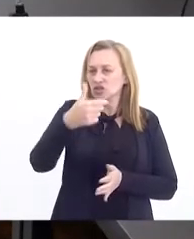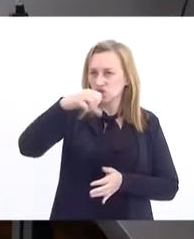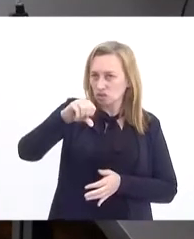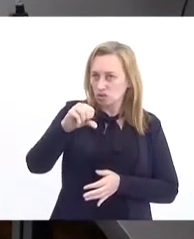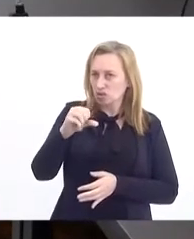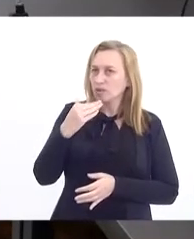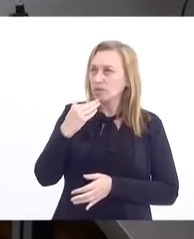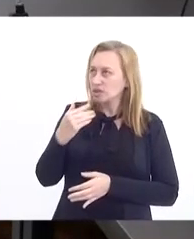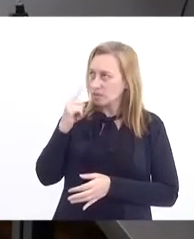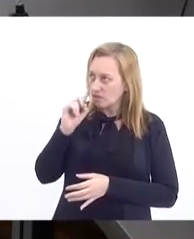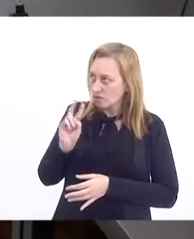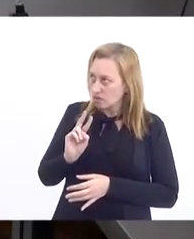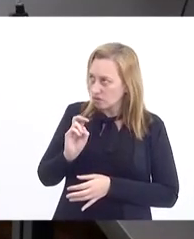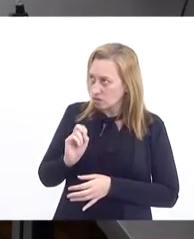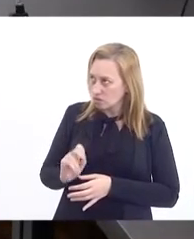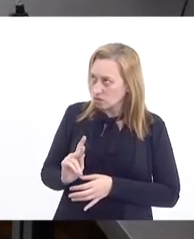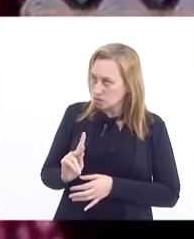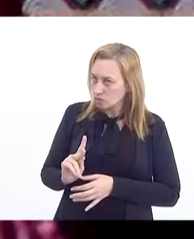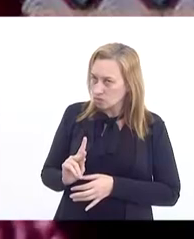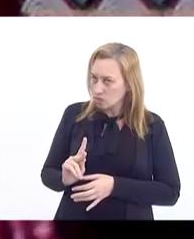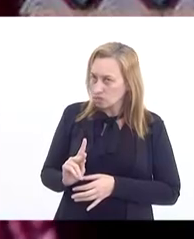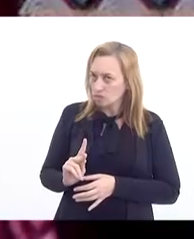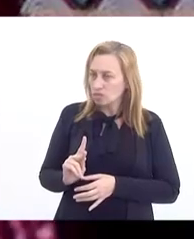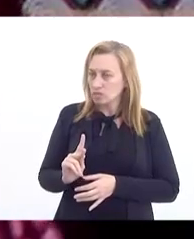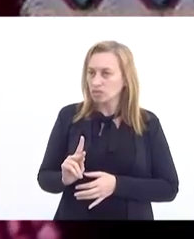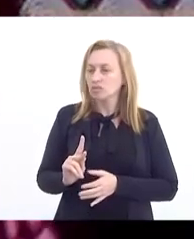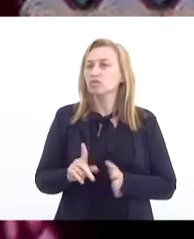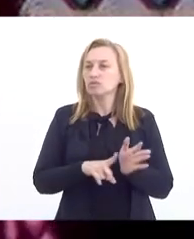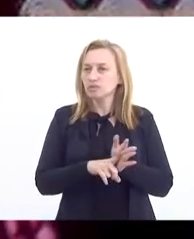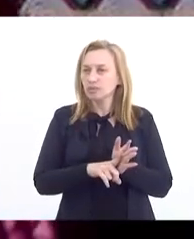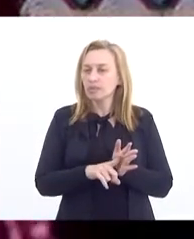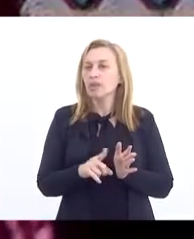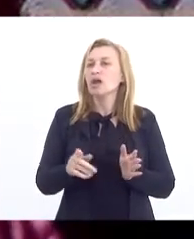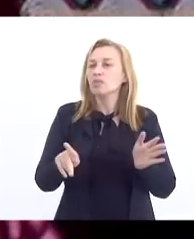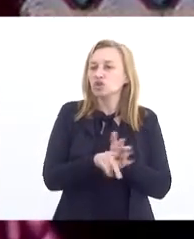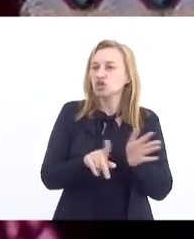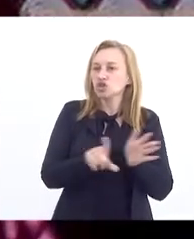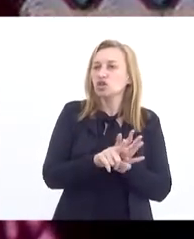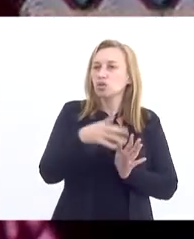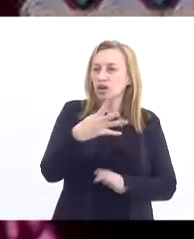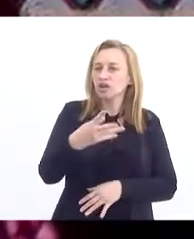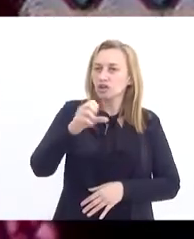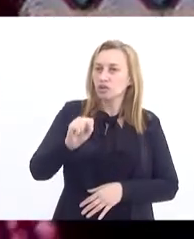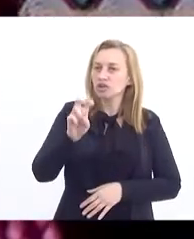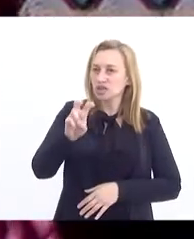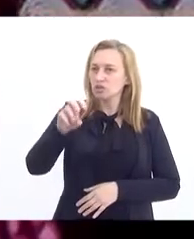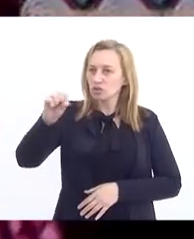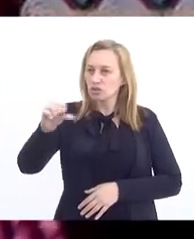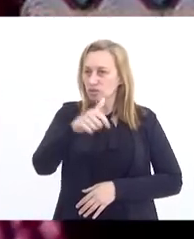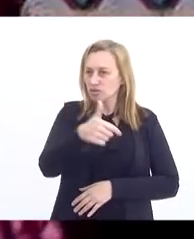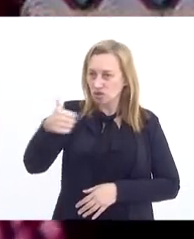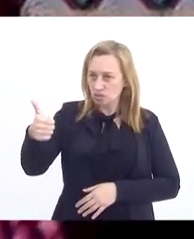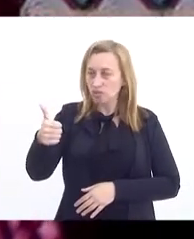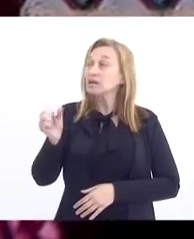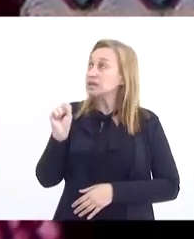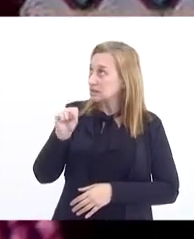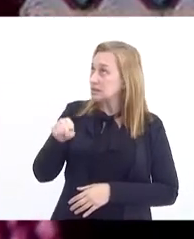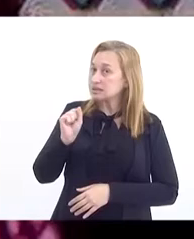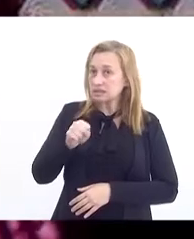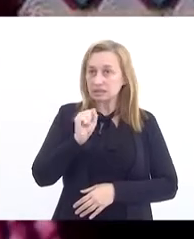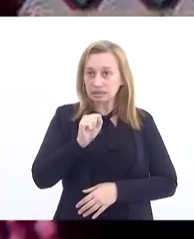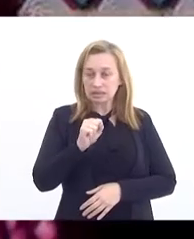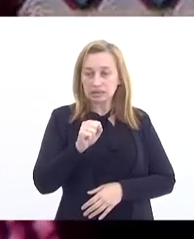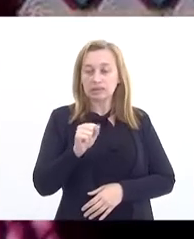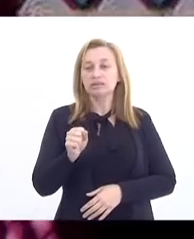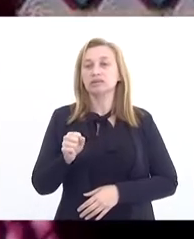está pedindo vistas, é isso? Perfeito, o 29. Perfeito. Que é o projeto de lei 4858 de 2021. Isso. Com concedido isso.